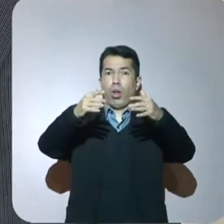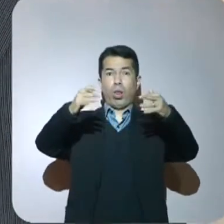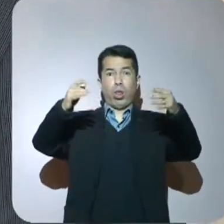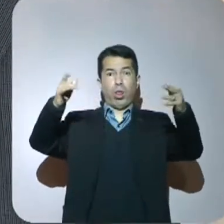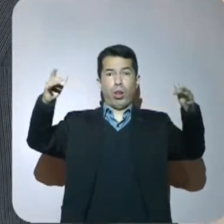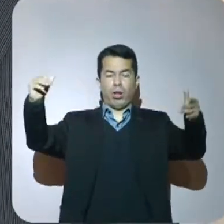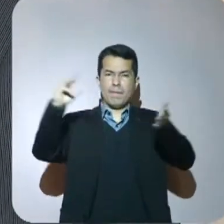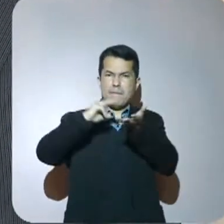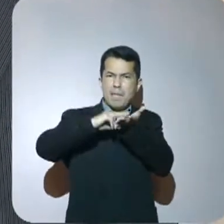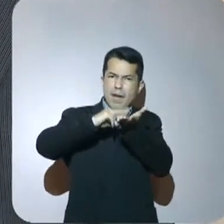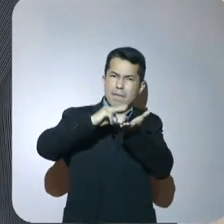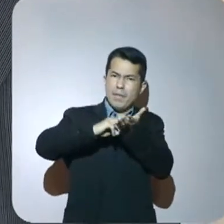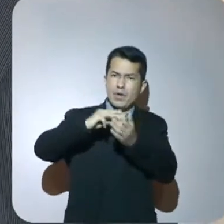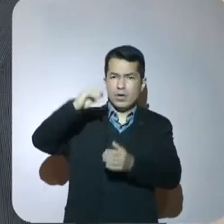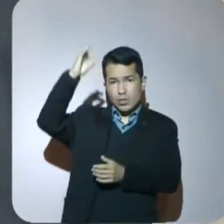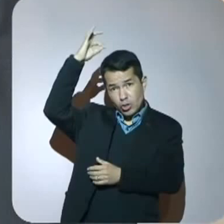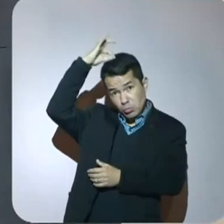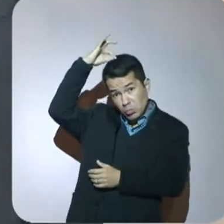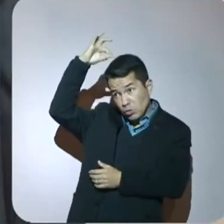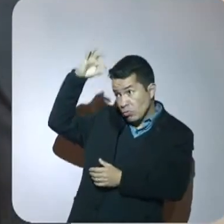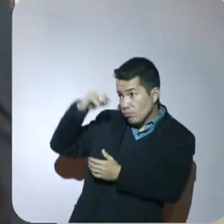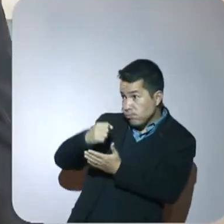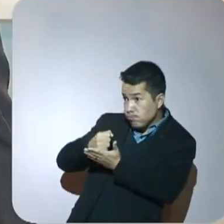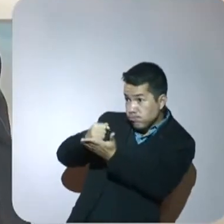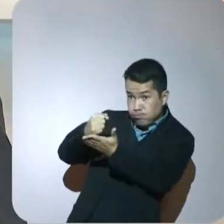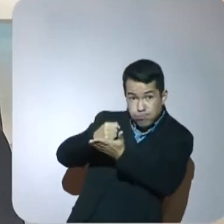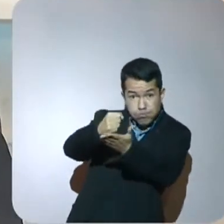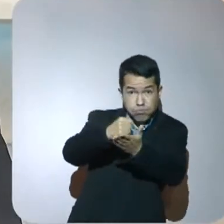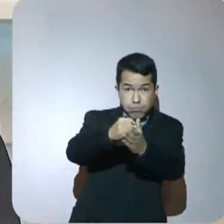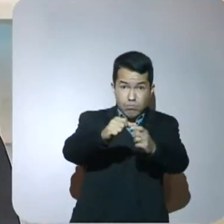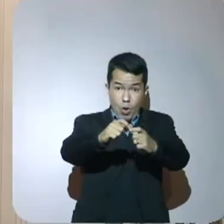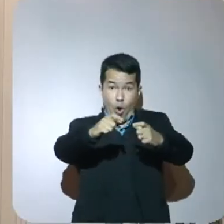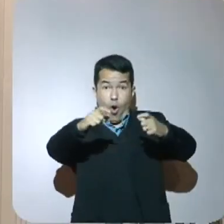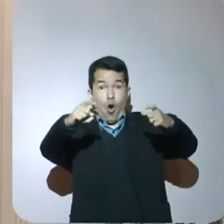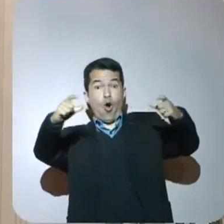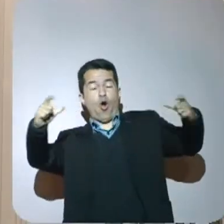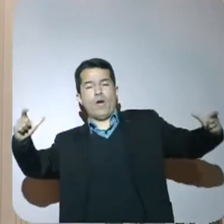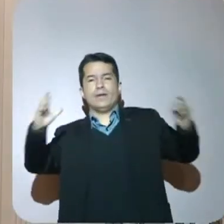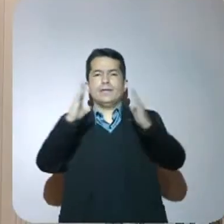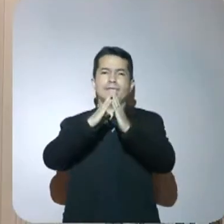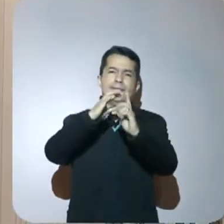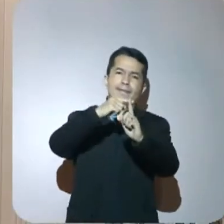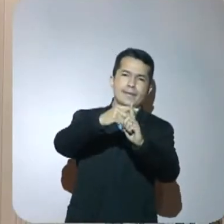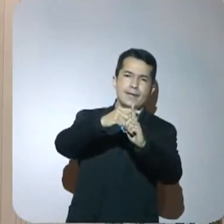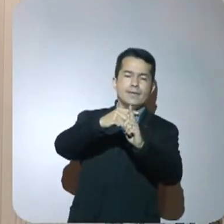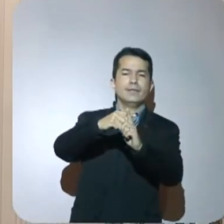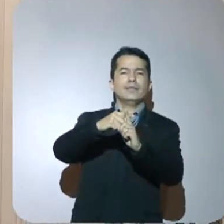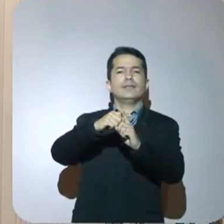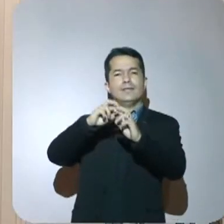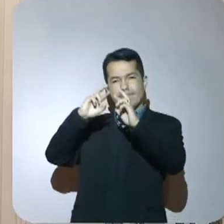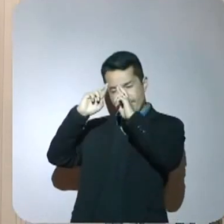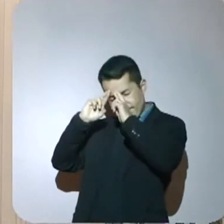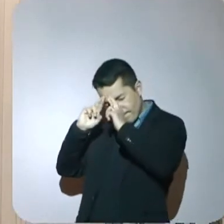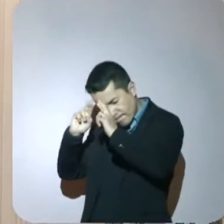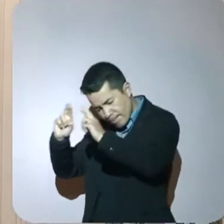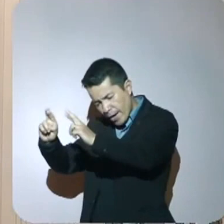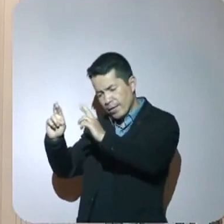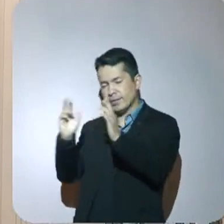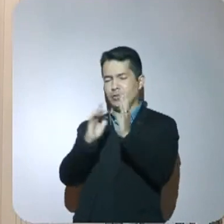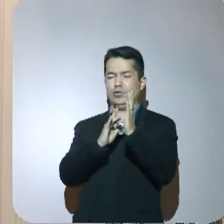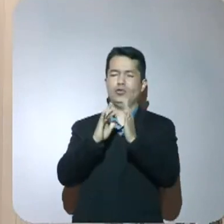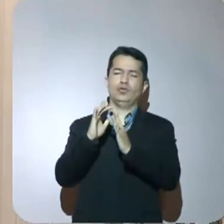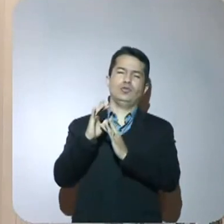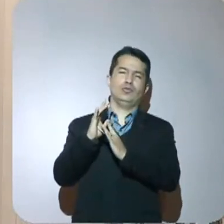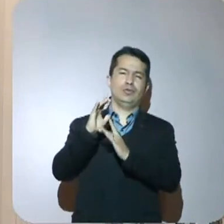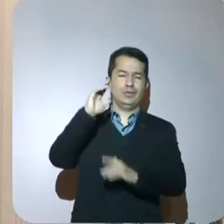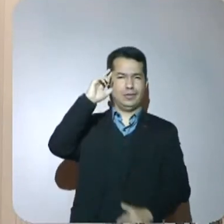Santo, e mostrava grande respeito pelo Senhor Jesus. A sexta marca de relevância dessas 3 igrejas